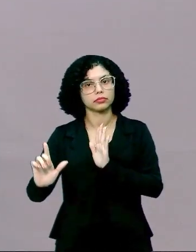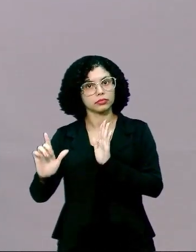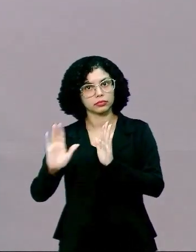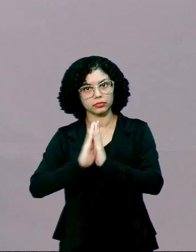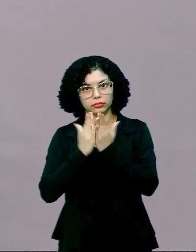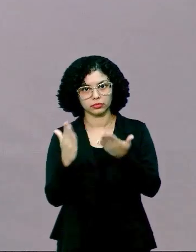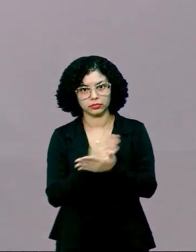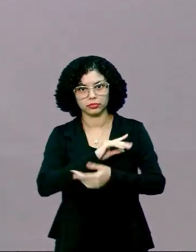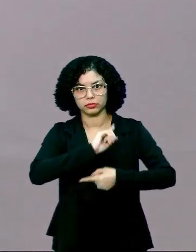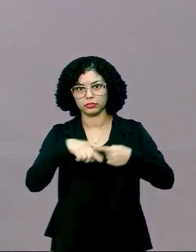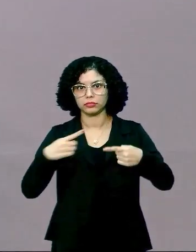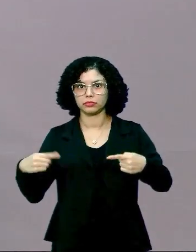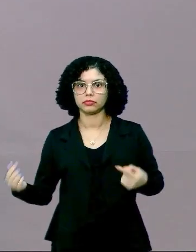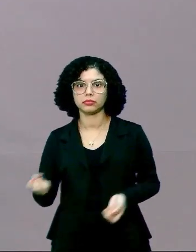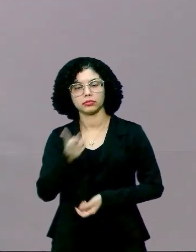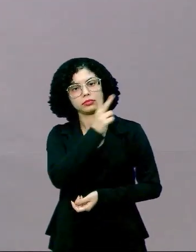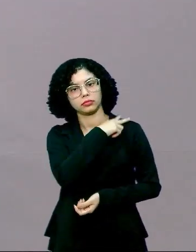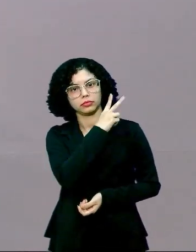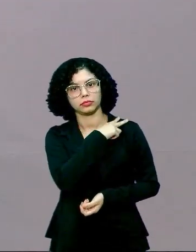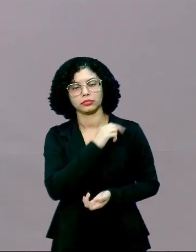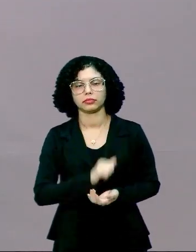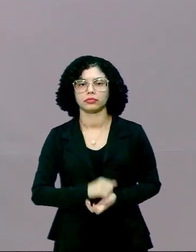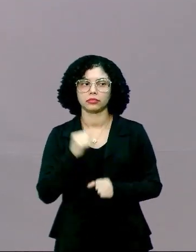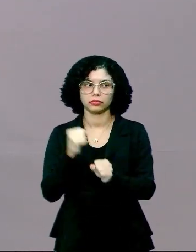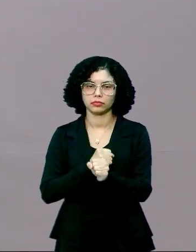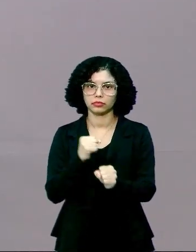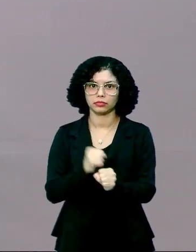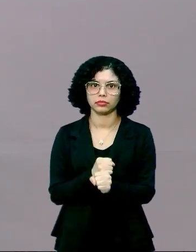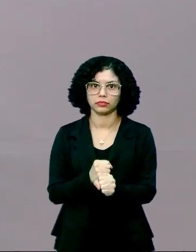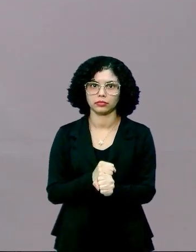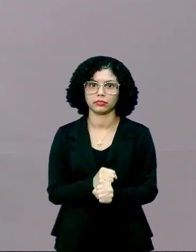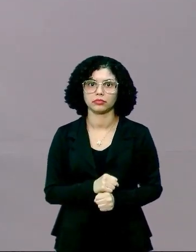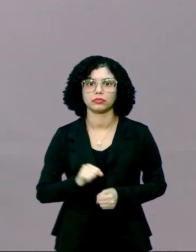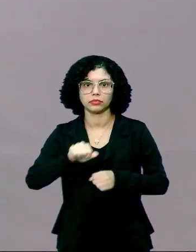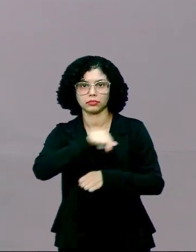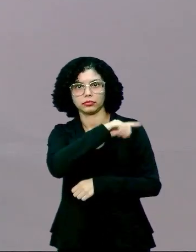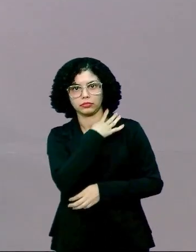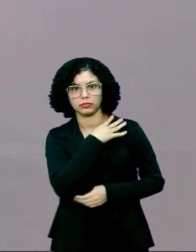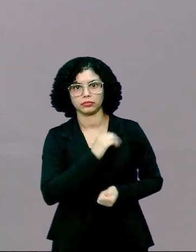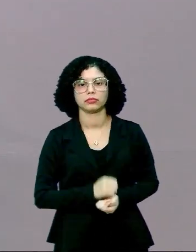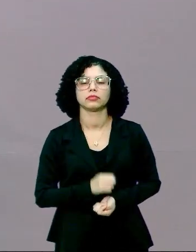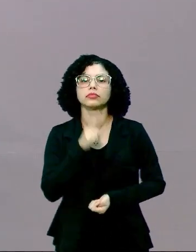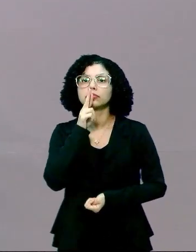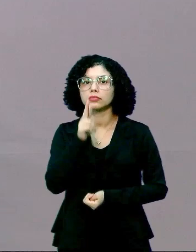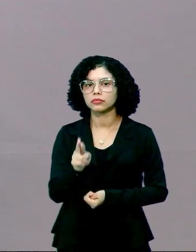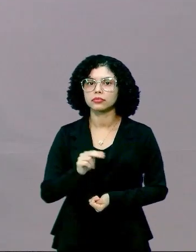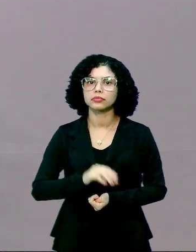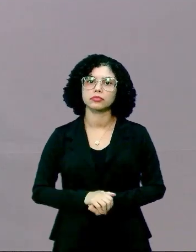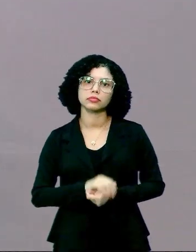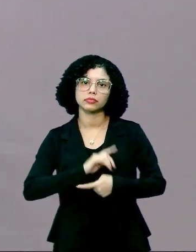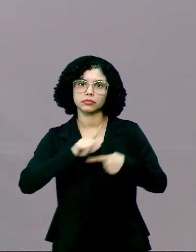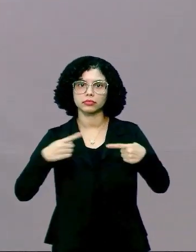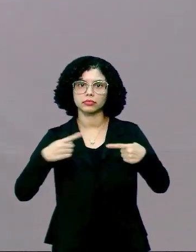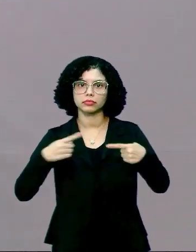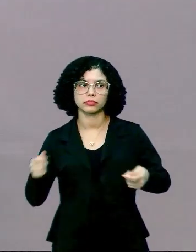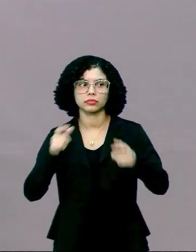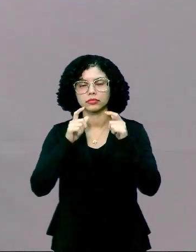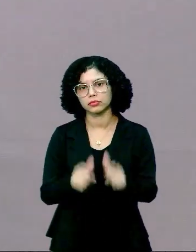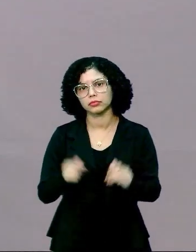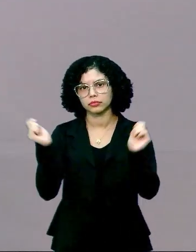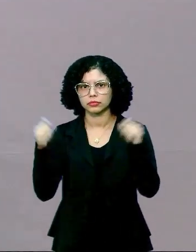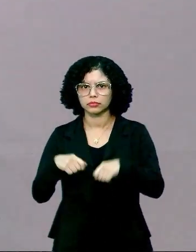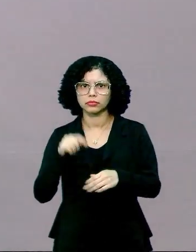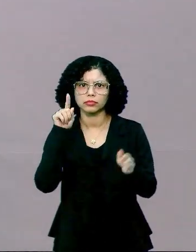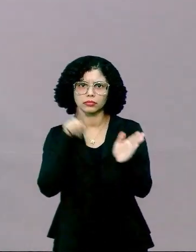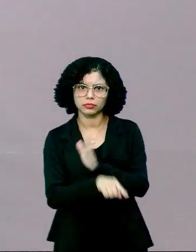vocês, a Prova Enem do segundo ano do ensino médio e vão abrir na página onde possuem